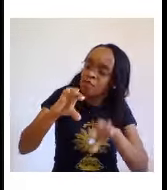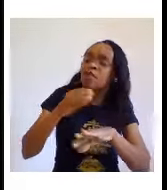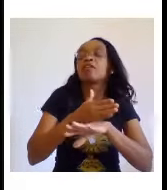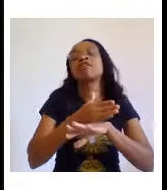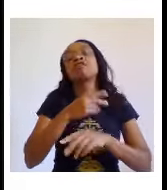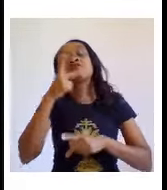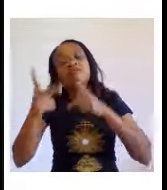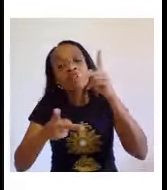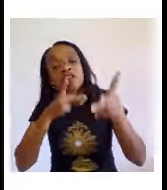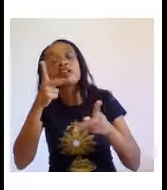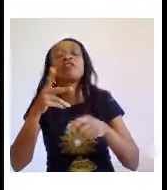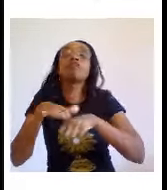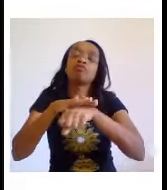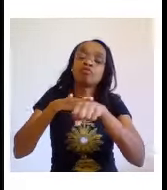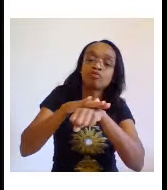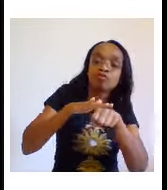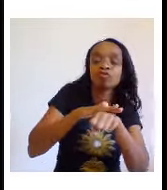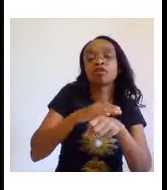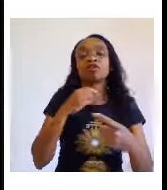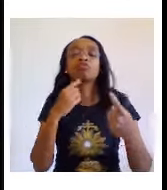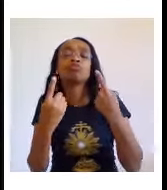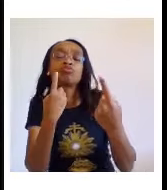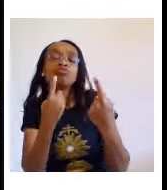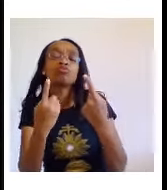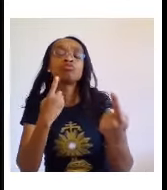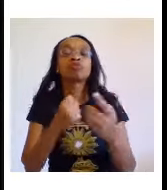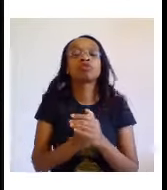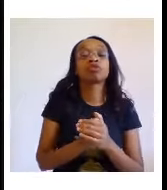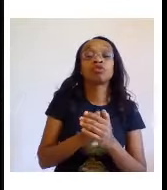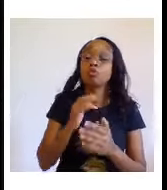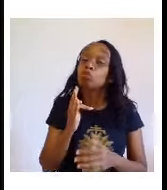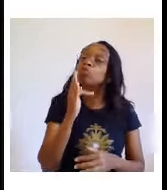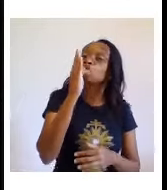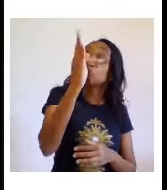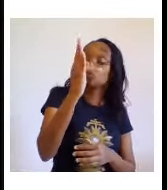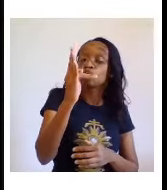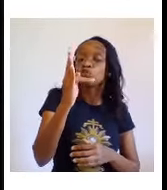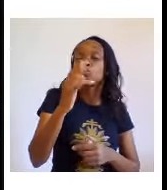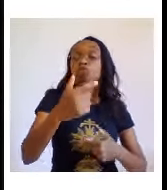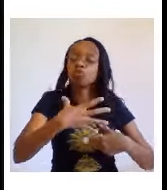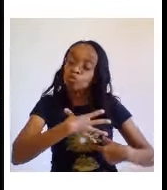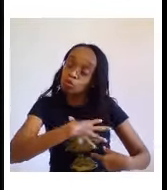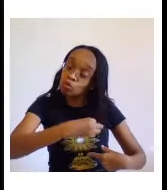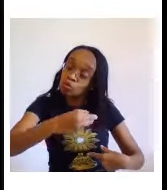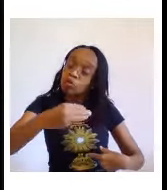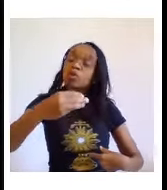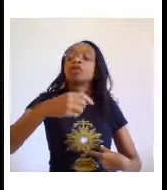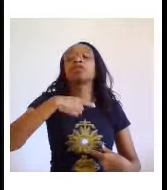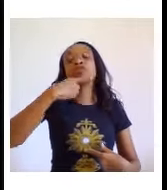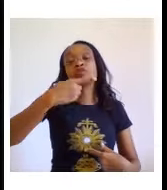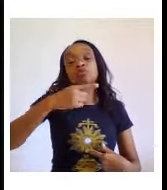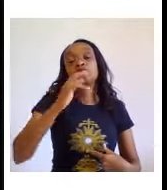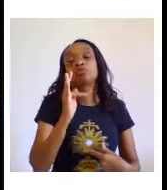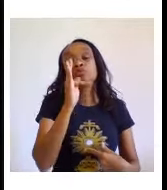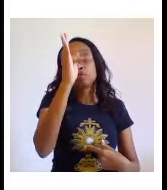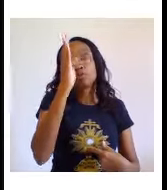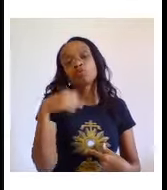do clima e falando aqui também do futuro das novas gerações. Mas a gente